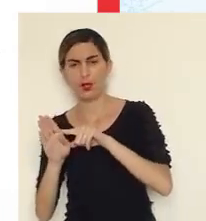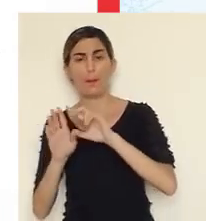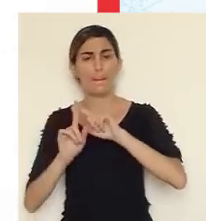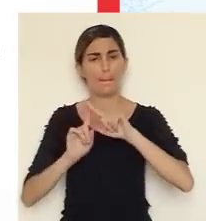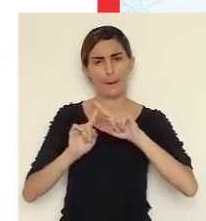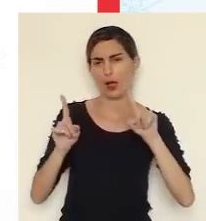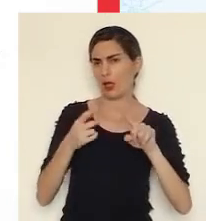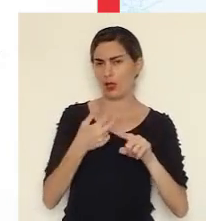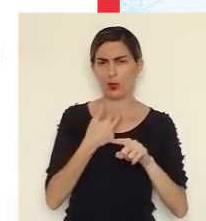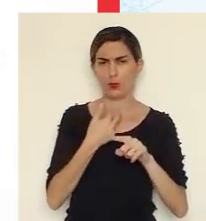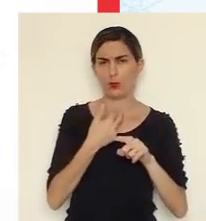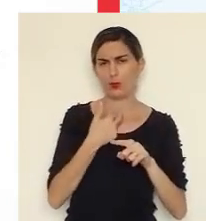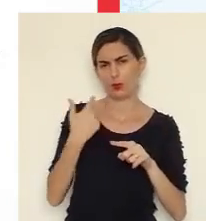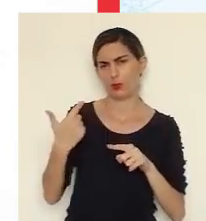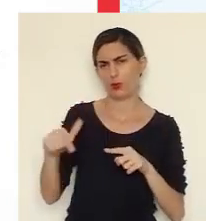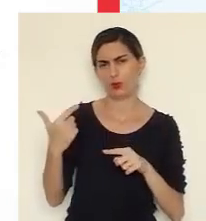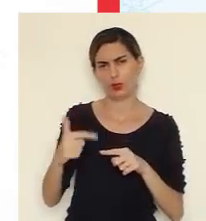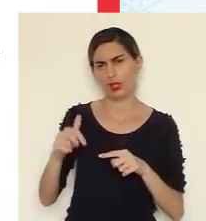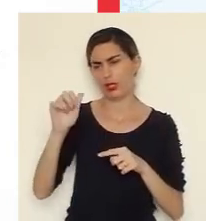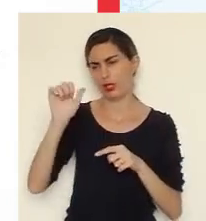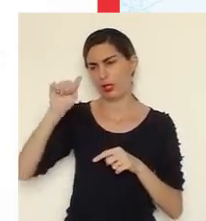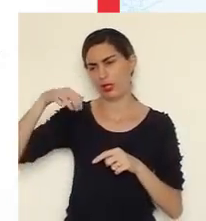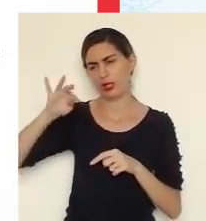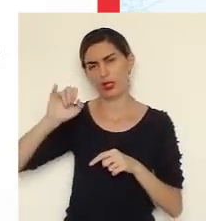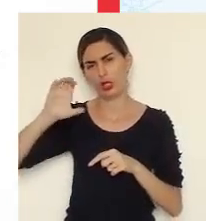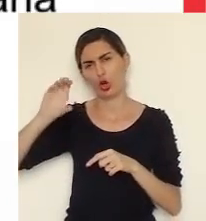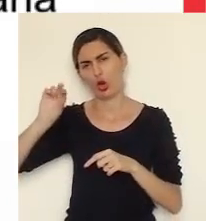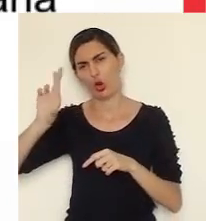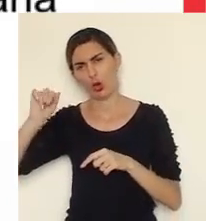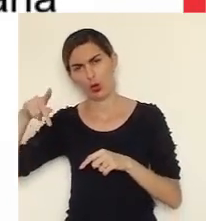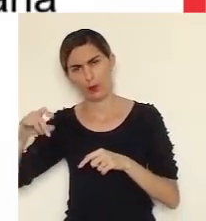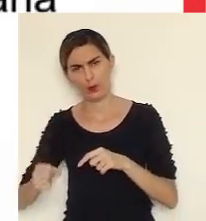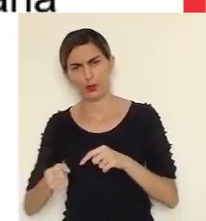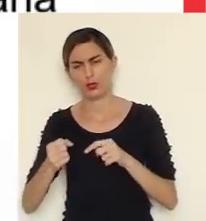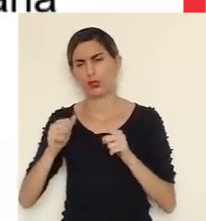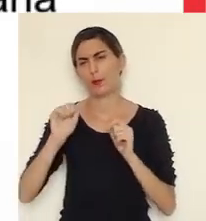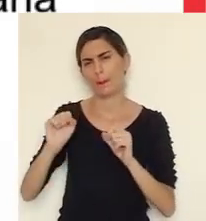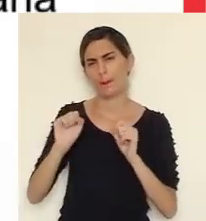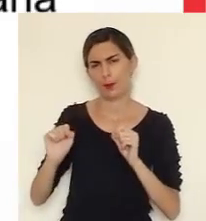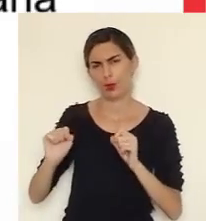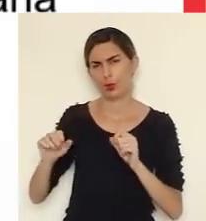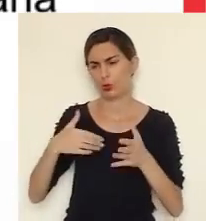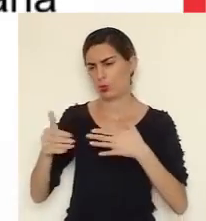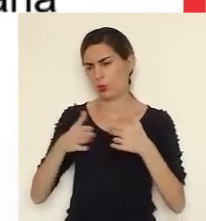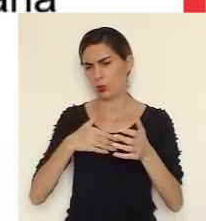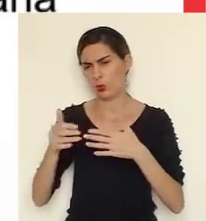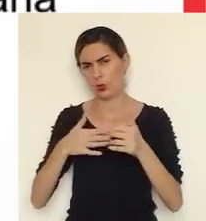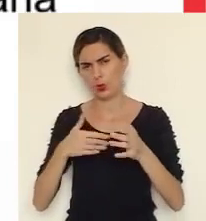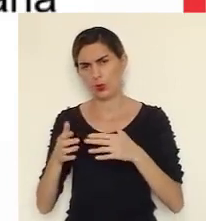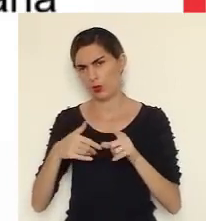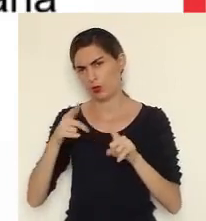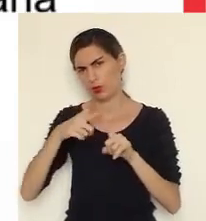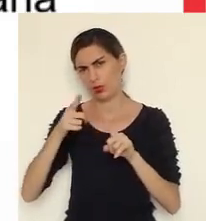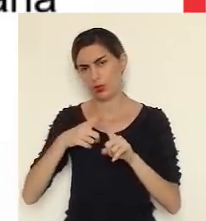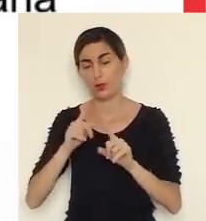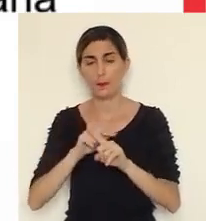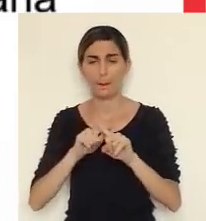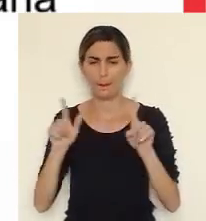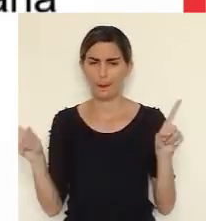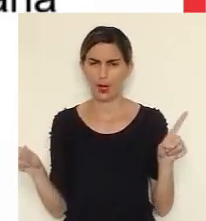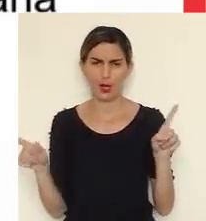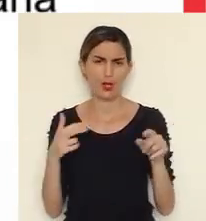A e B, mas não possuem nenhum anticorpo. Tais indivíduos podem receber qualquer tipo